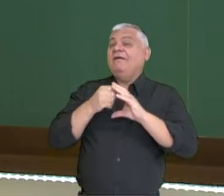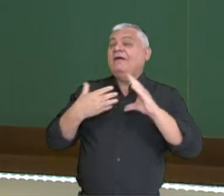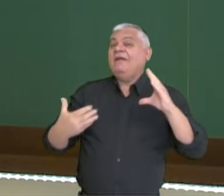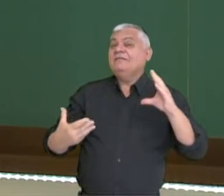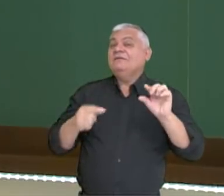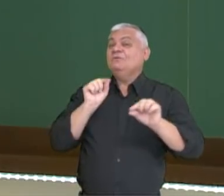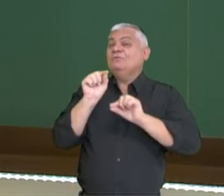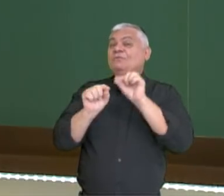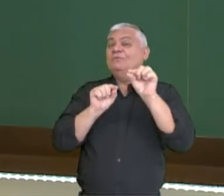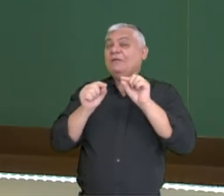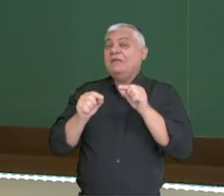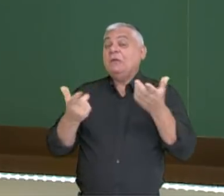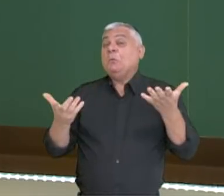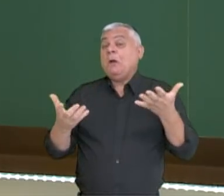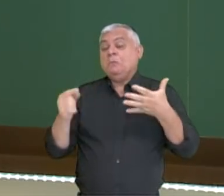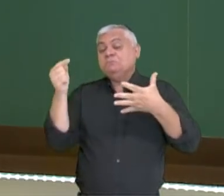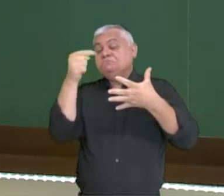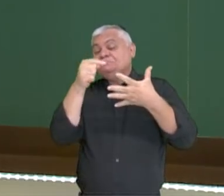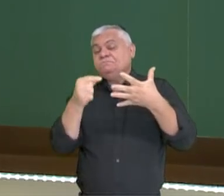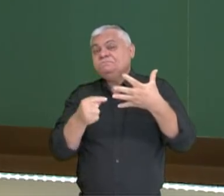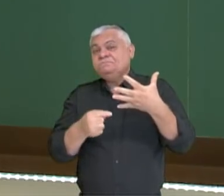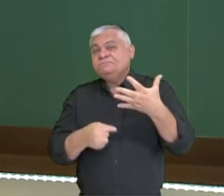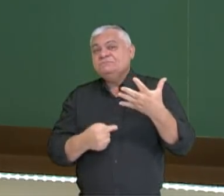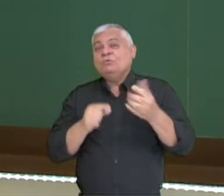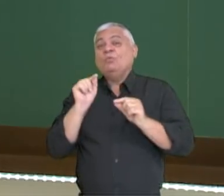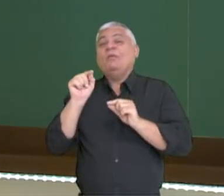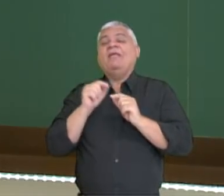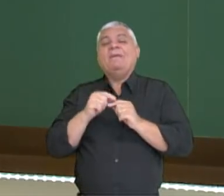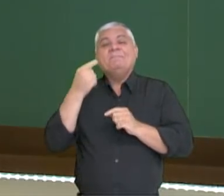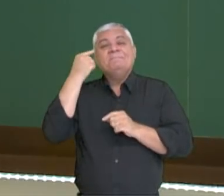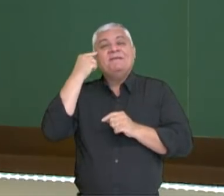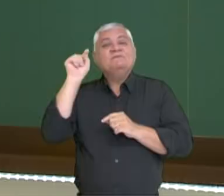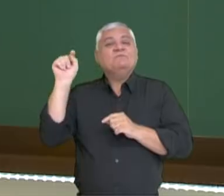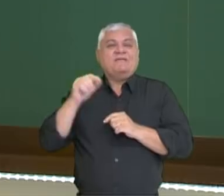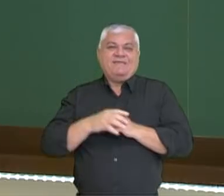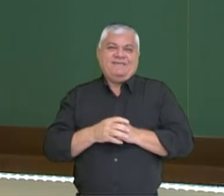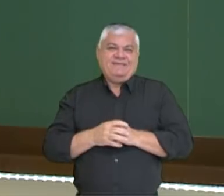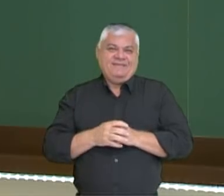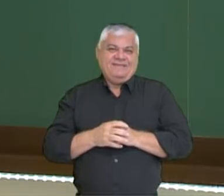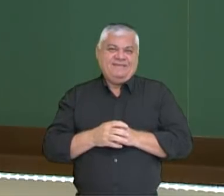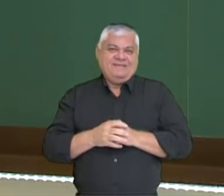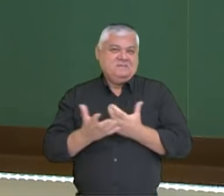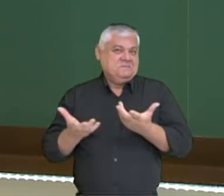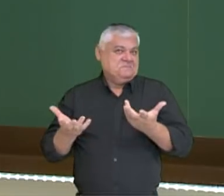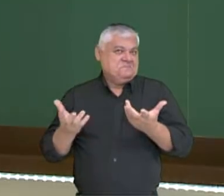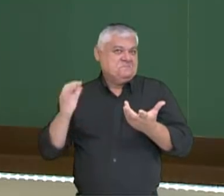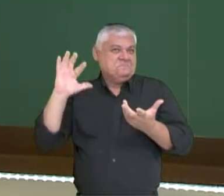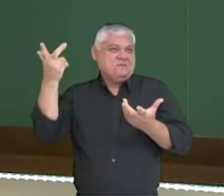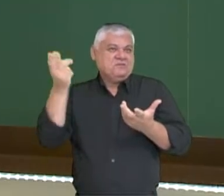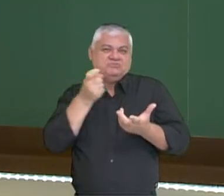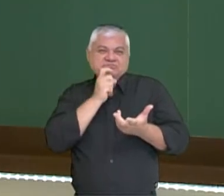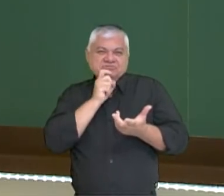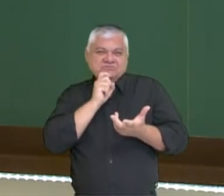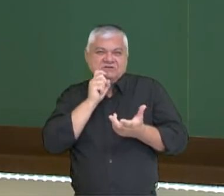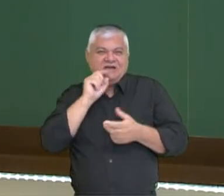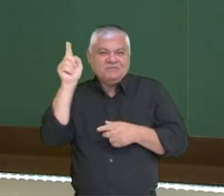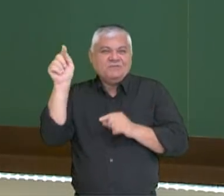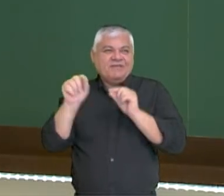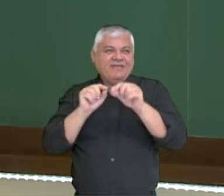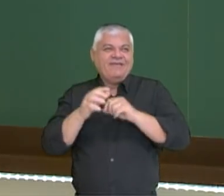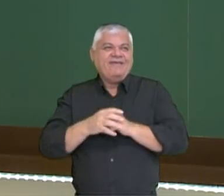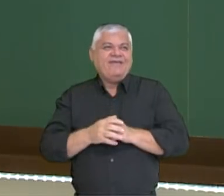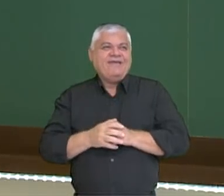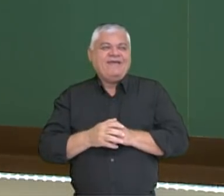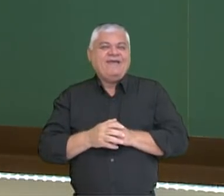característica de fator climático, se eu pensar nos fatores climáticos, eu tenho que determina essas condições ali? Então, nós